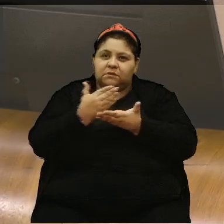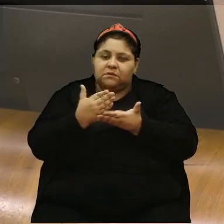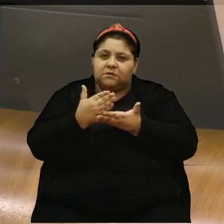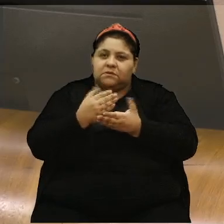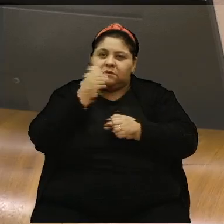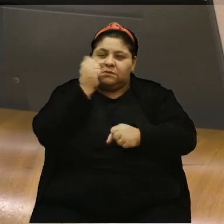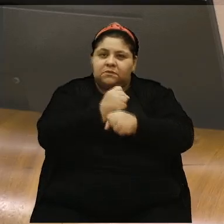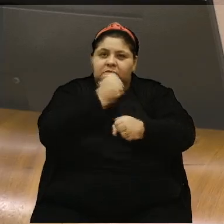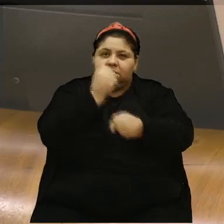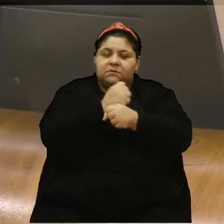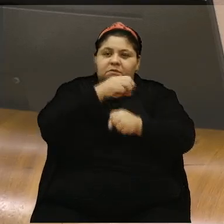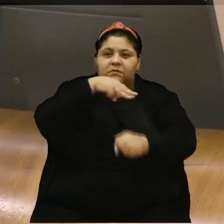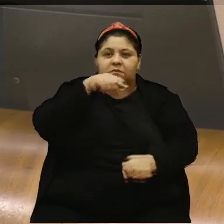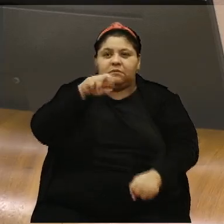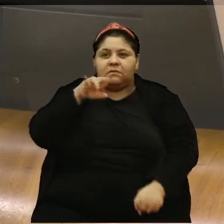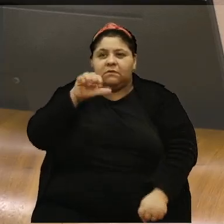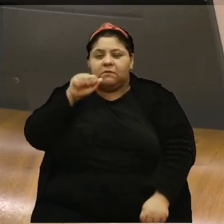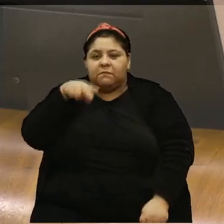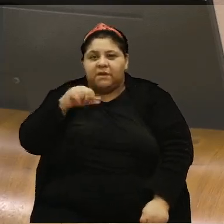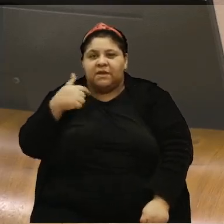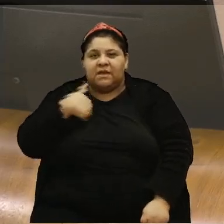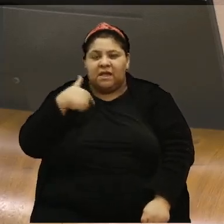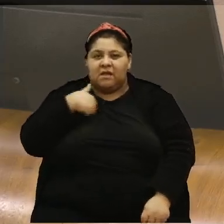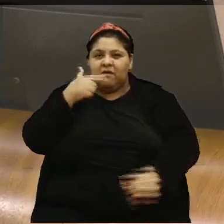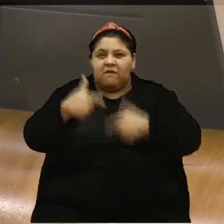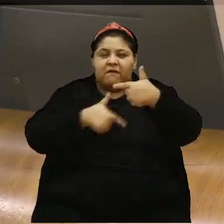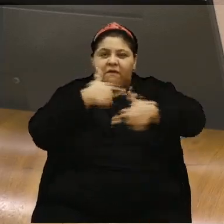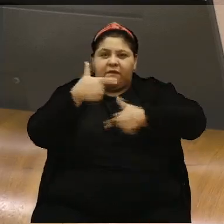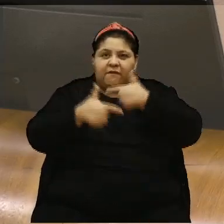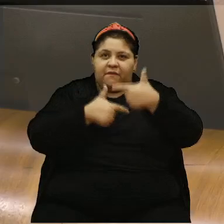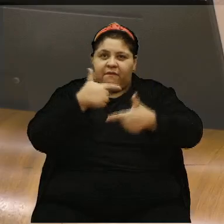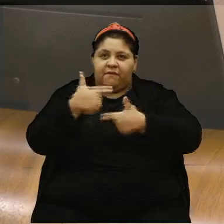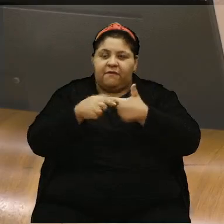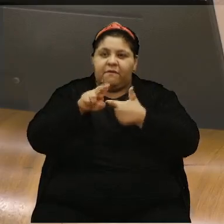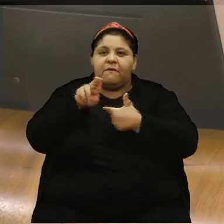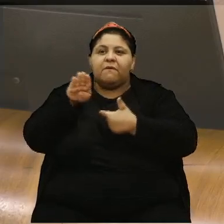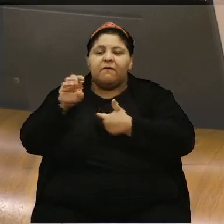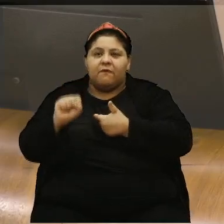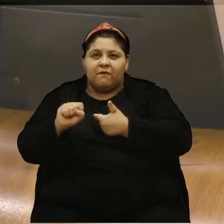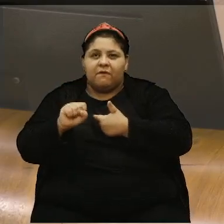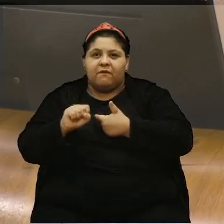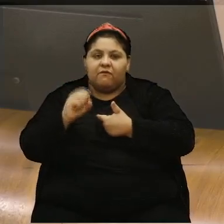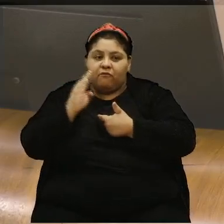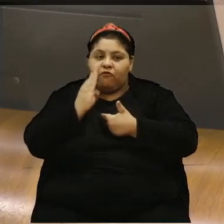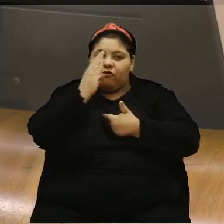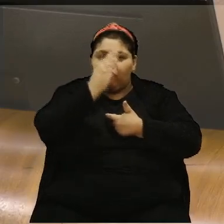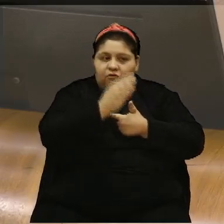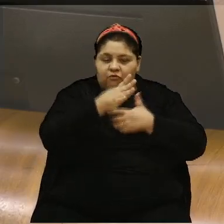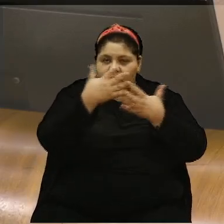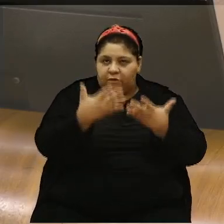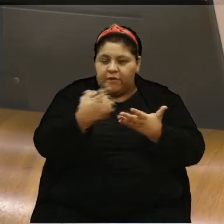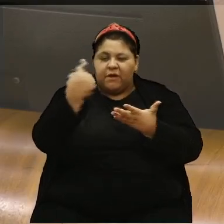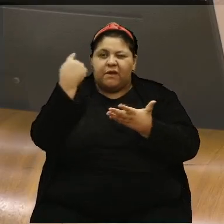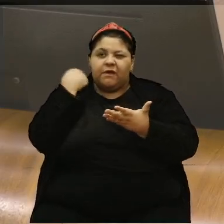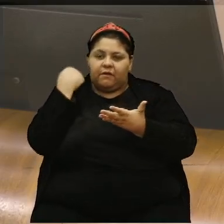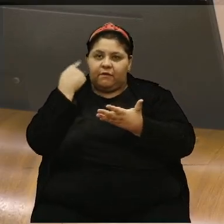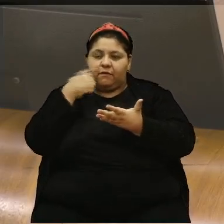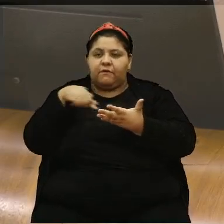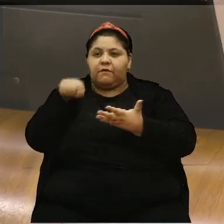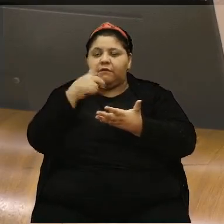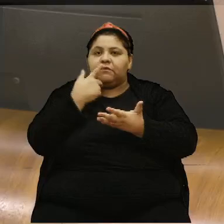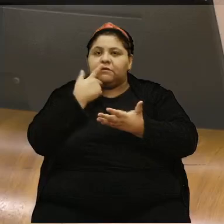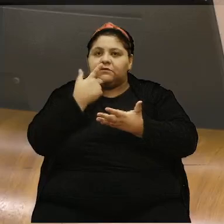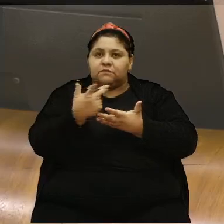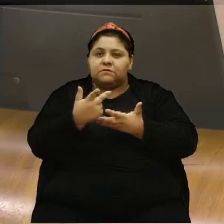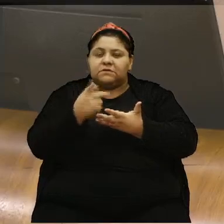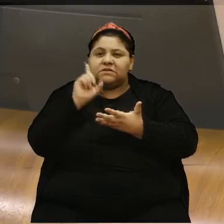obra ali do Mariani, porque eu estava na Estação Cidadania e Cultura, onde a UBS foi direcionada. E desde lá a gente relata